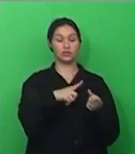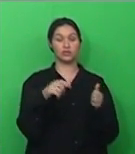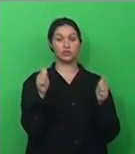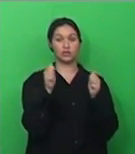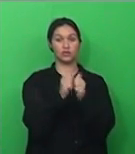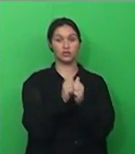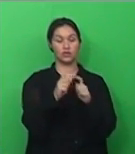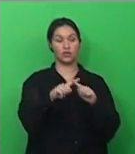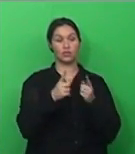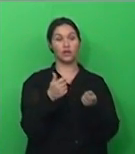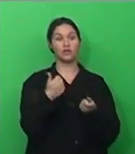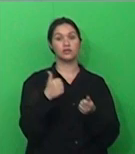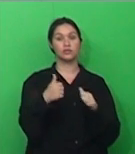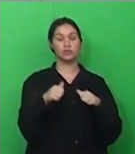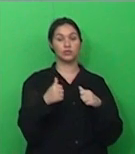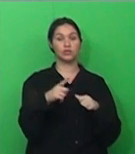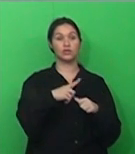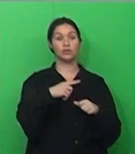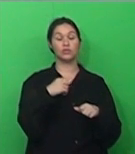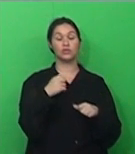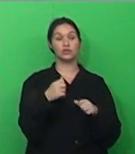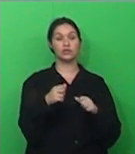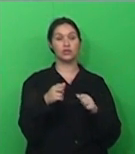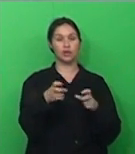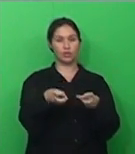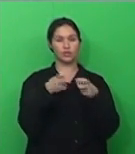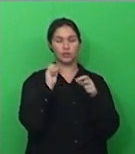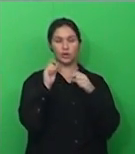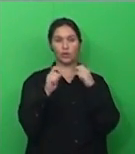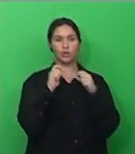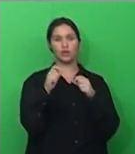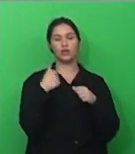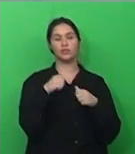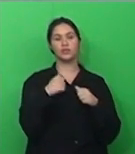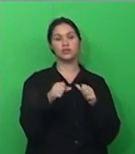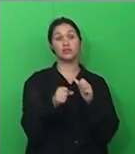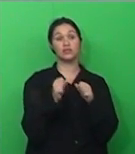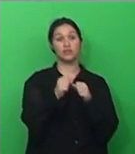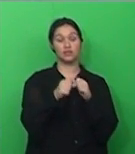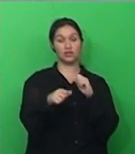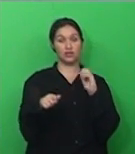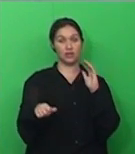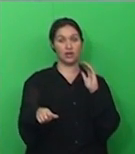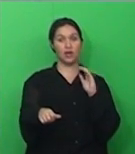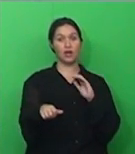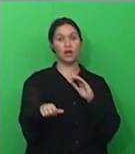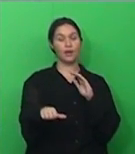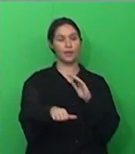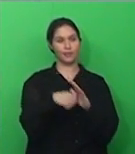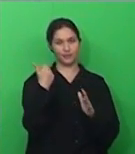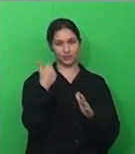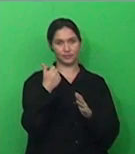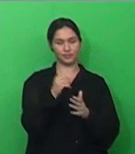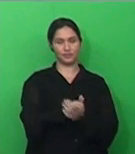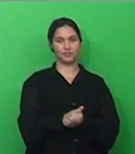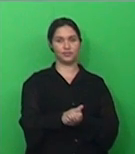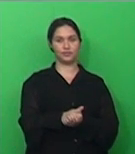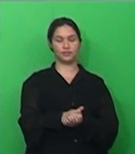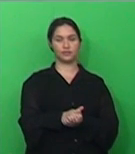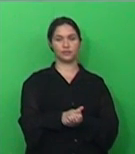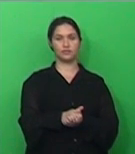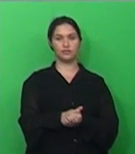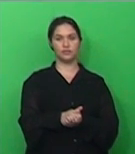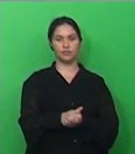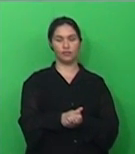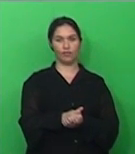Agora, temos que construir, sim, junto, um cronograma para ver onde é que está indo, onde é que está sendo feito, quem são os beneficiados. Porque senão vai virar